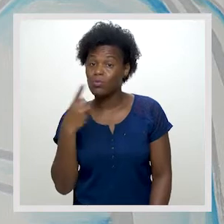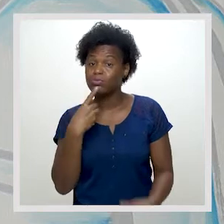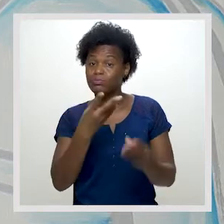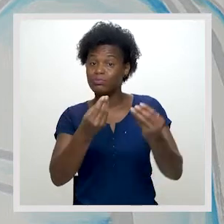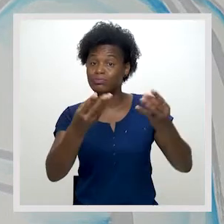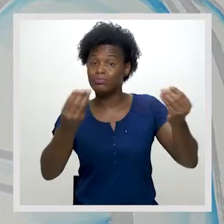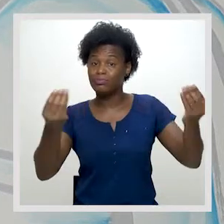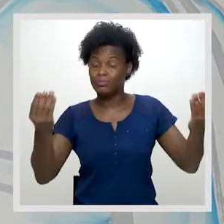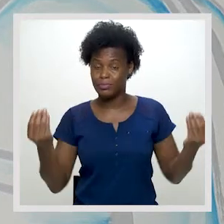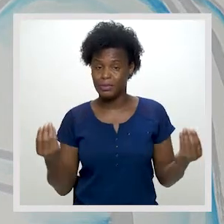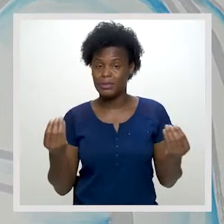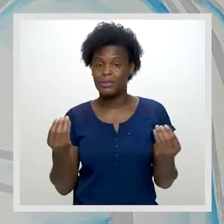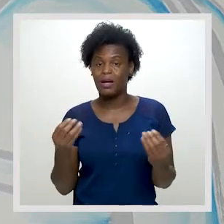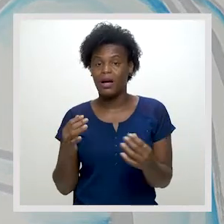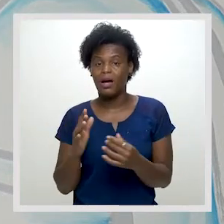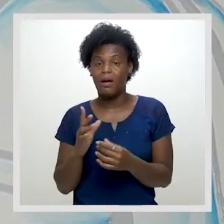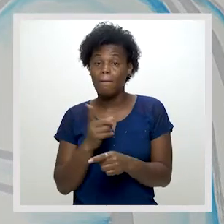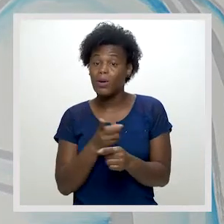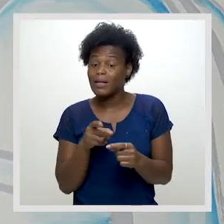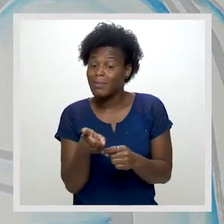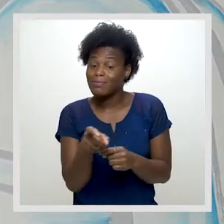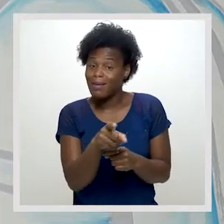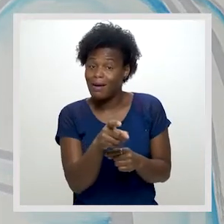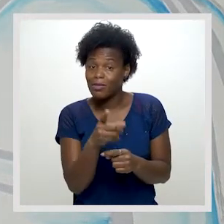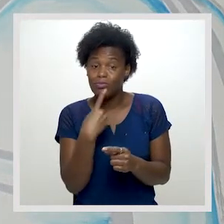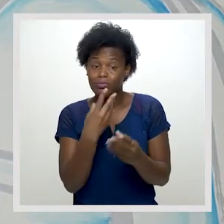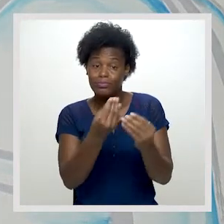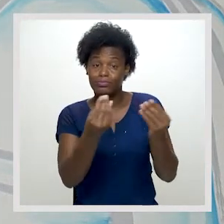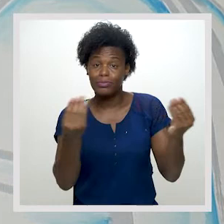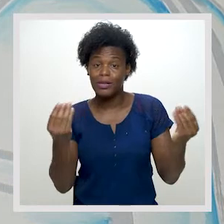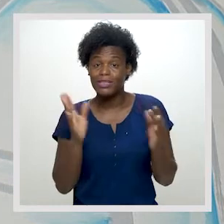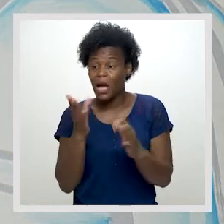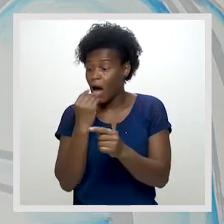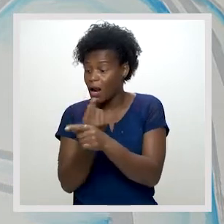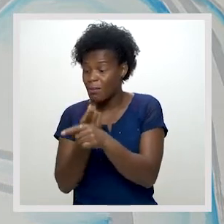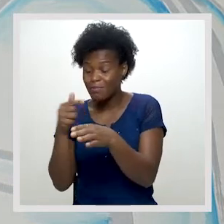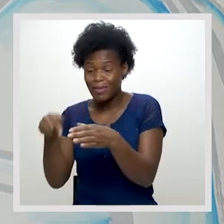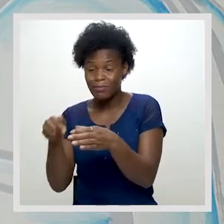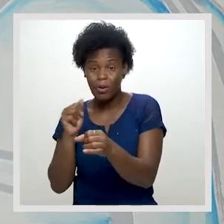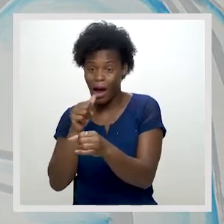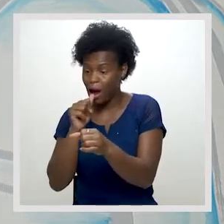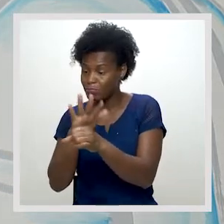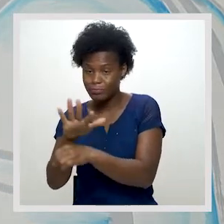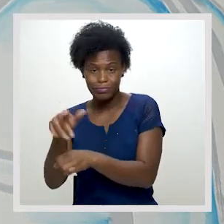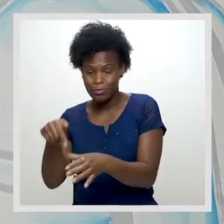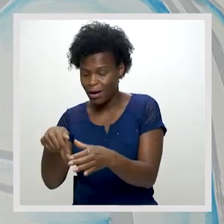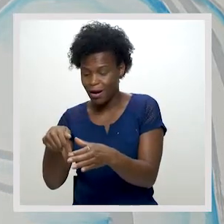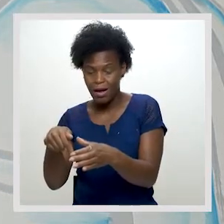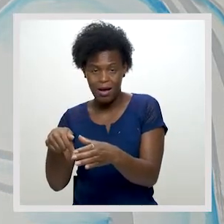bactérias, já os nutrientes que lá existiam nos